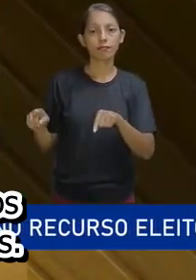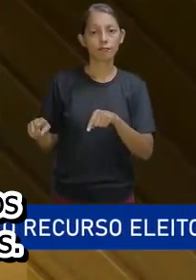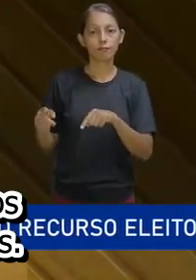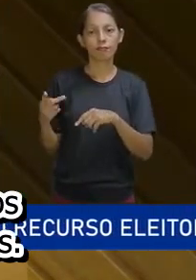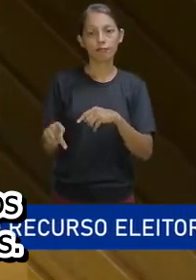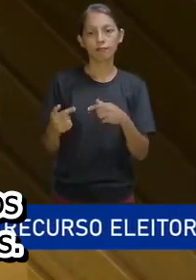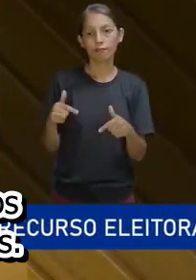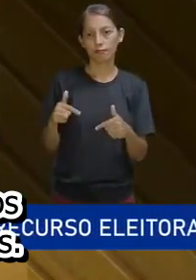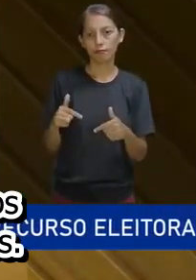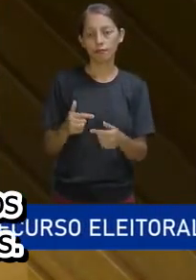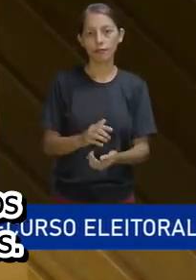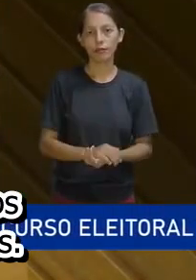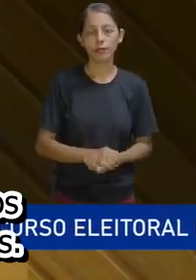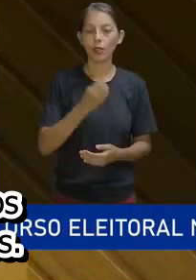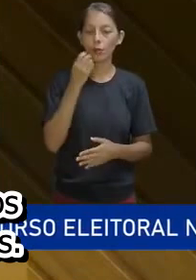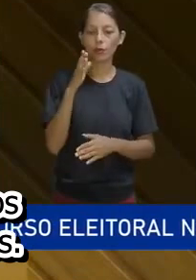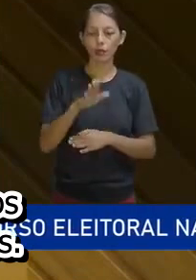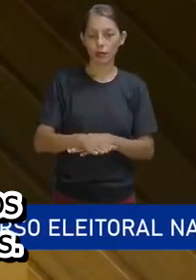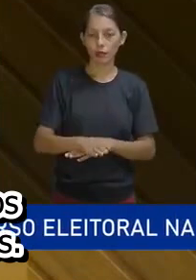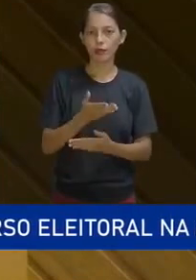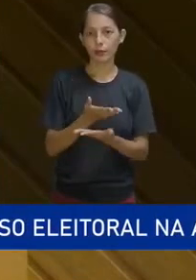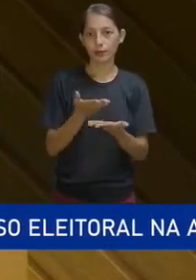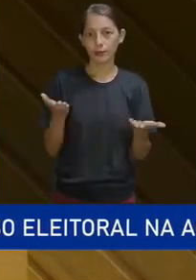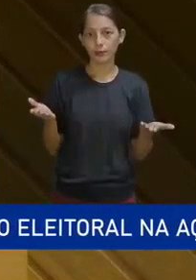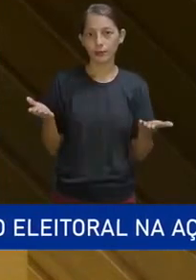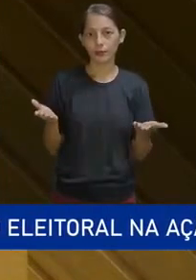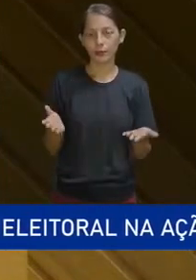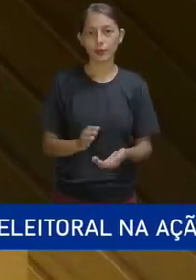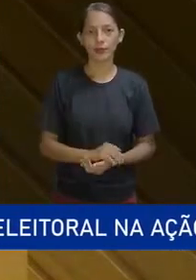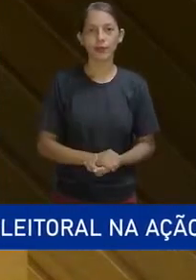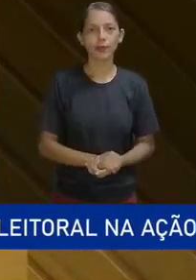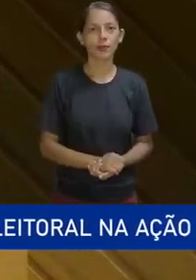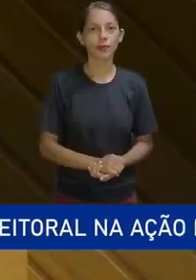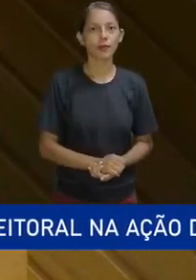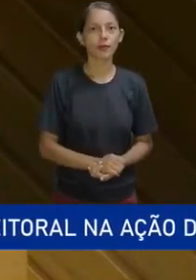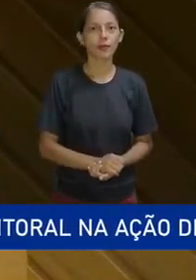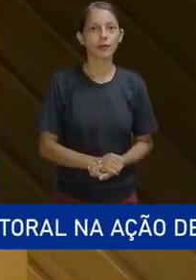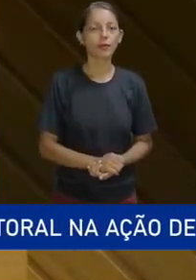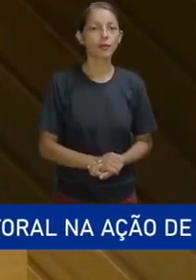tribunal. Uma boa tarde a todos.